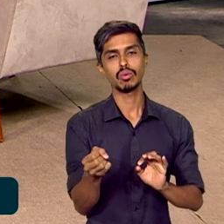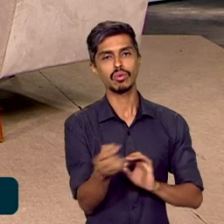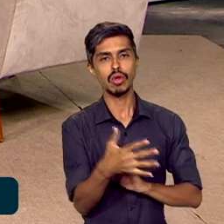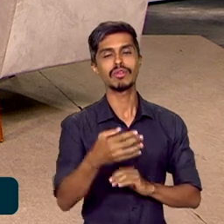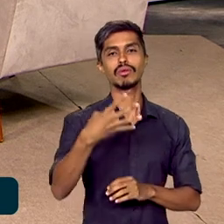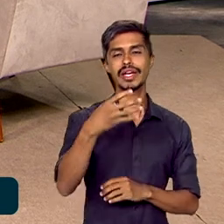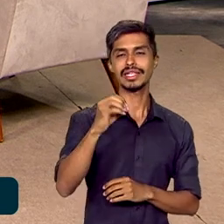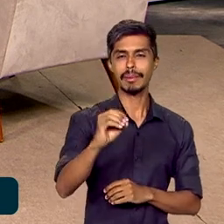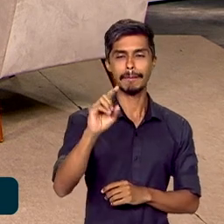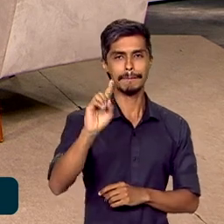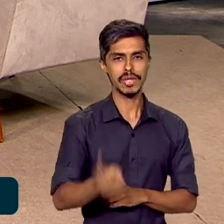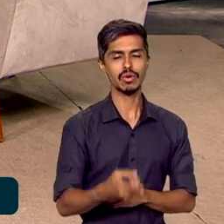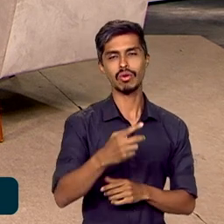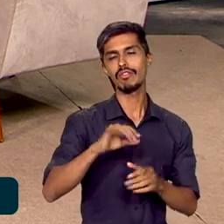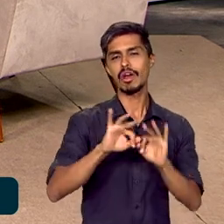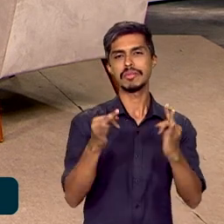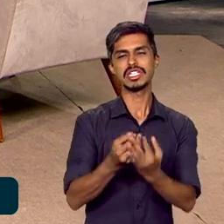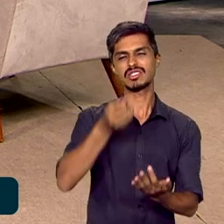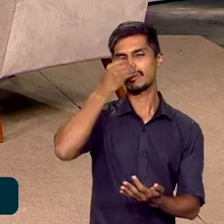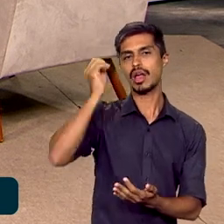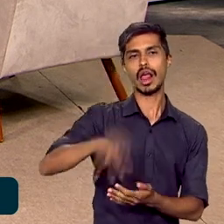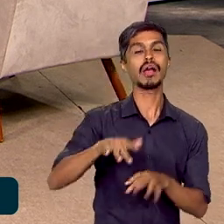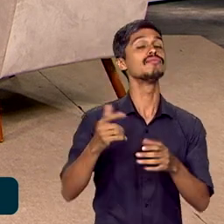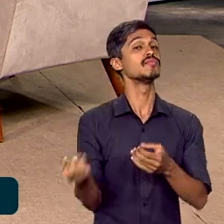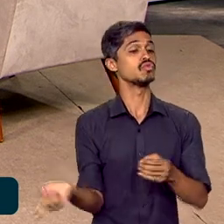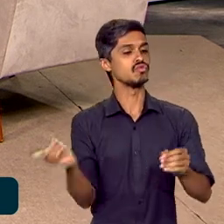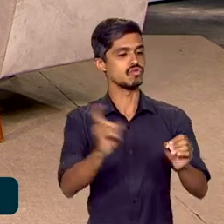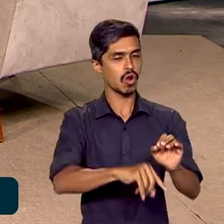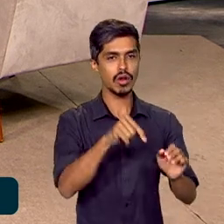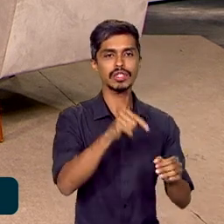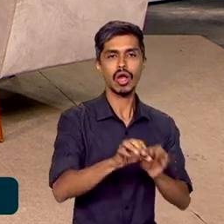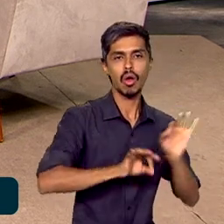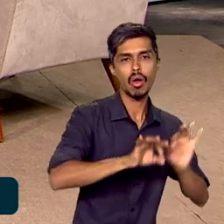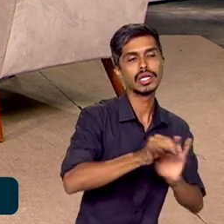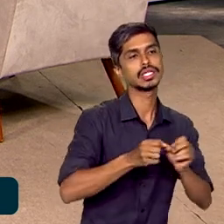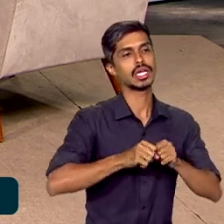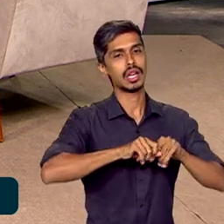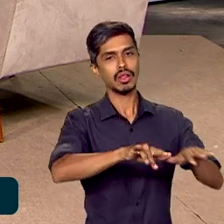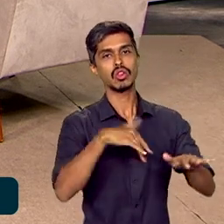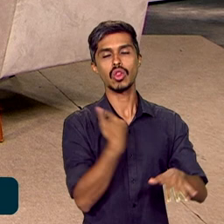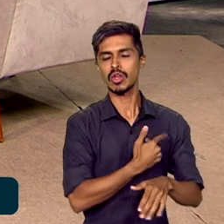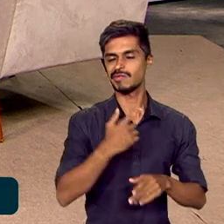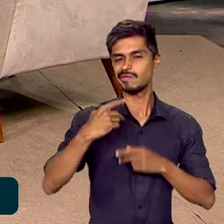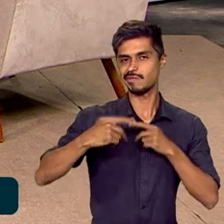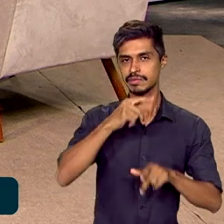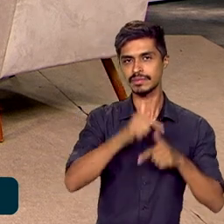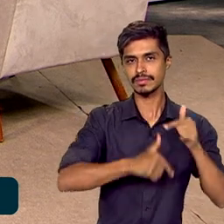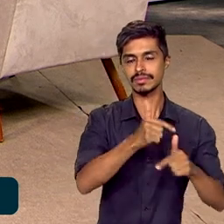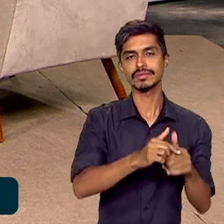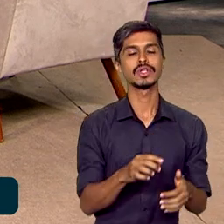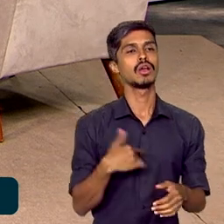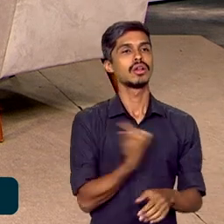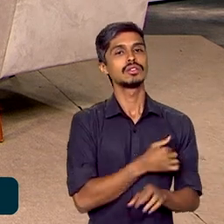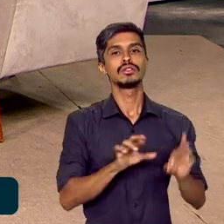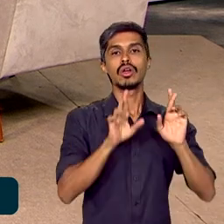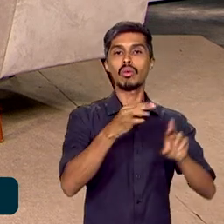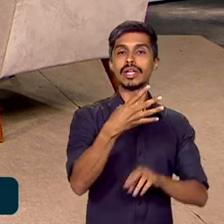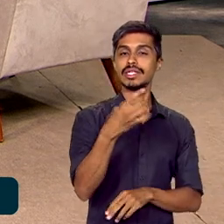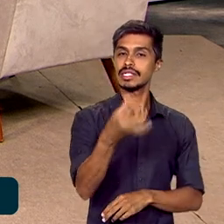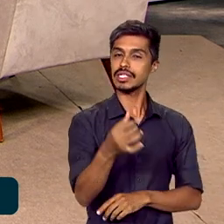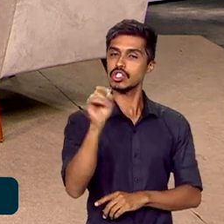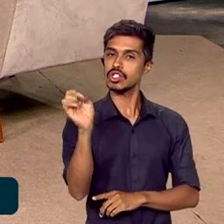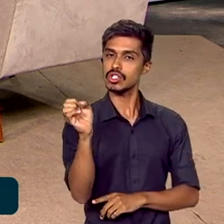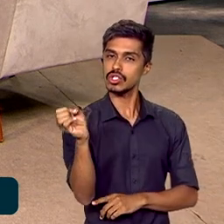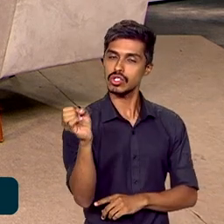famílias que foram abandonadas nesses últimos anos, que estão nos assentamentos e vão fazer parte do nosso trabalho. Esperamos 46 novas mil famílias